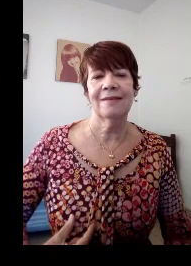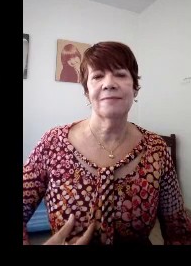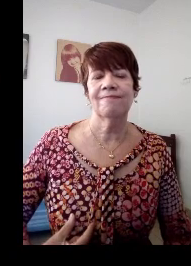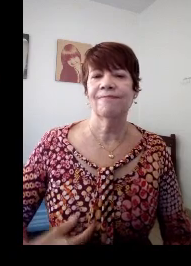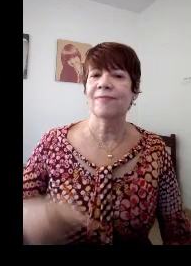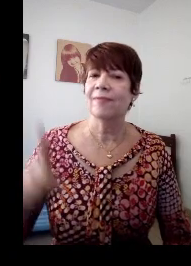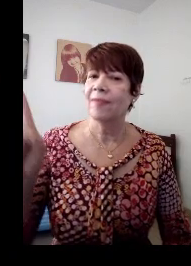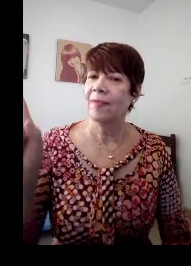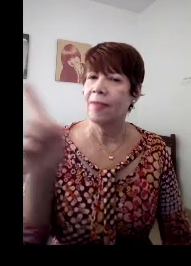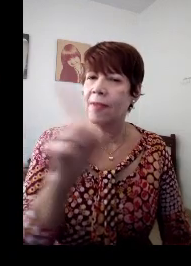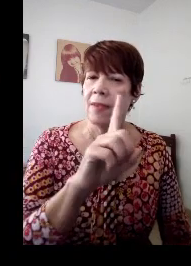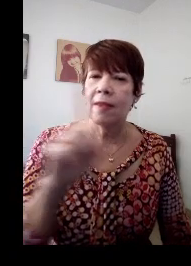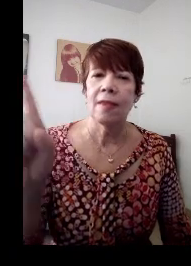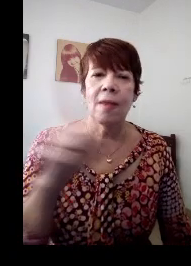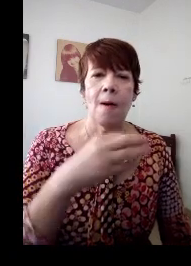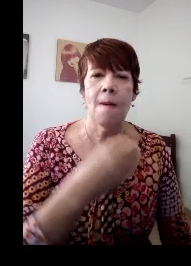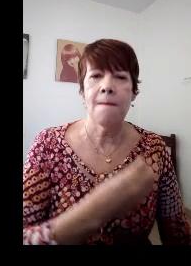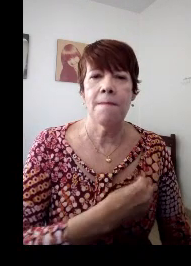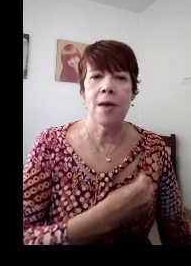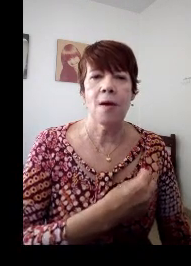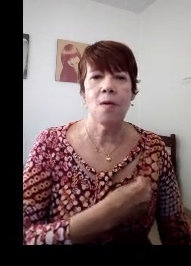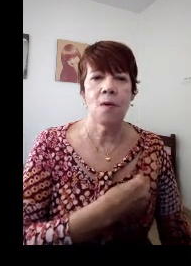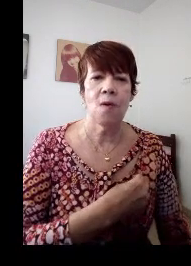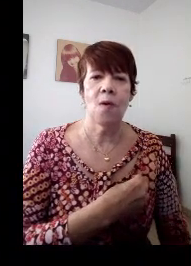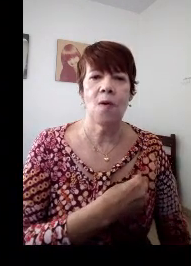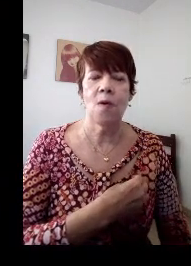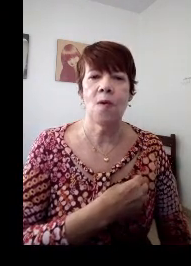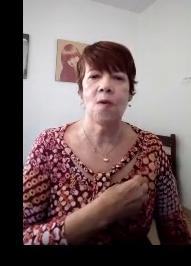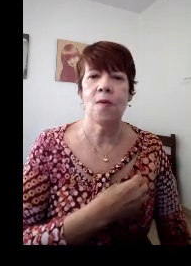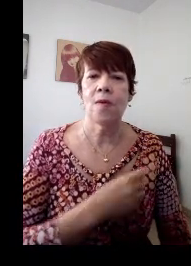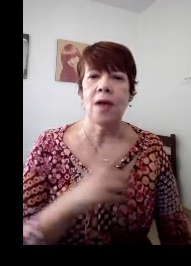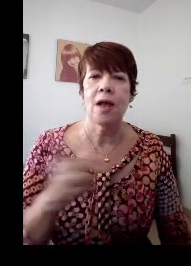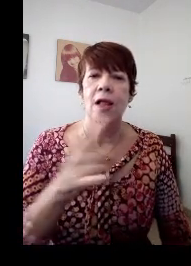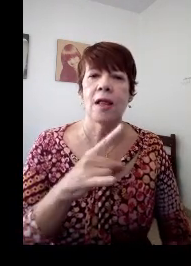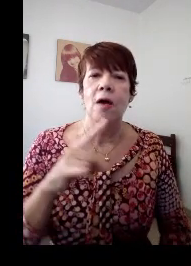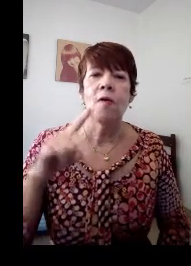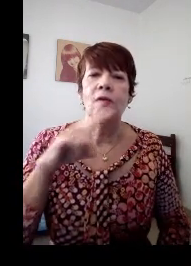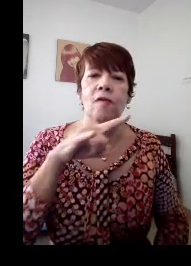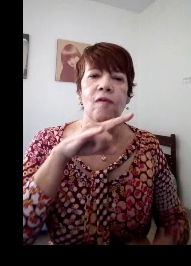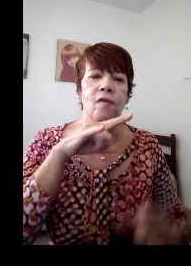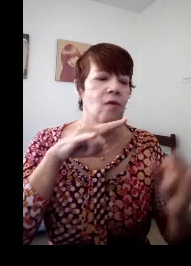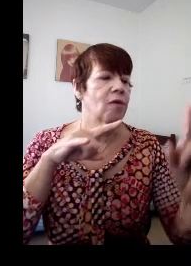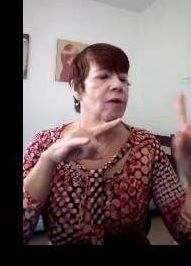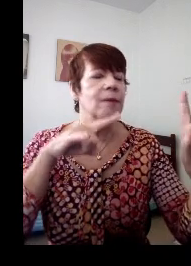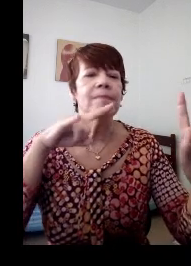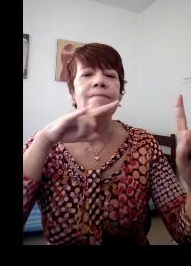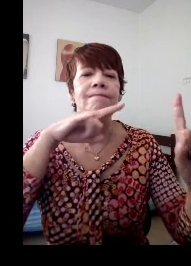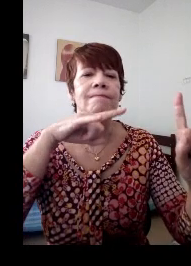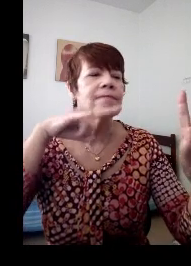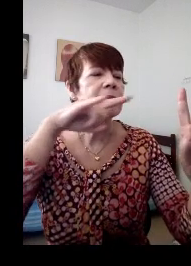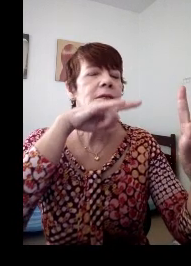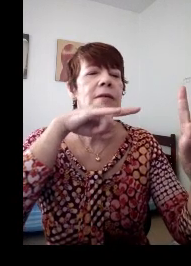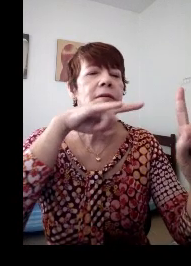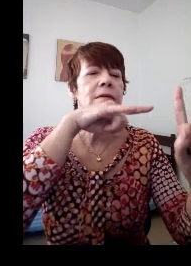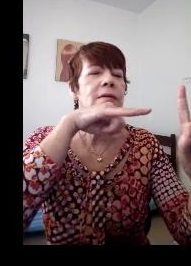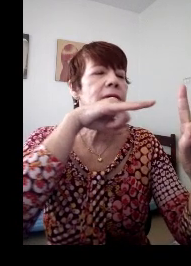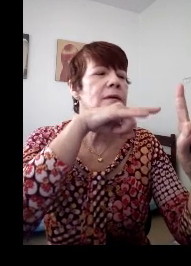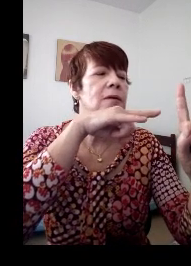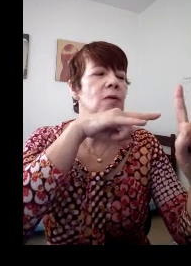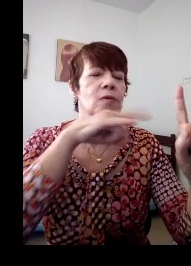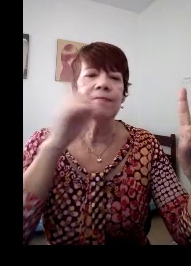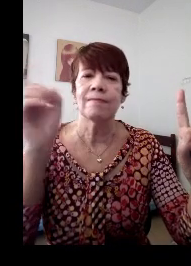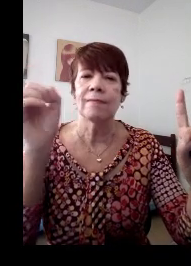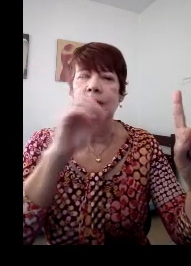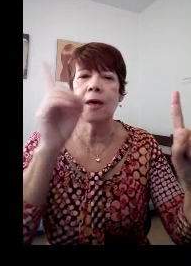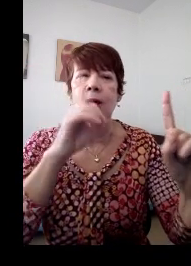ele não cedeu à tentação. Olha só, por quê? Porque José, olha